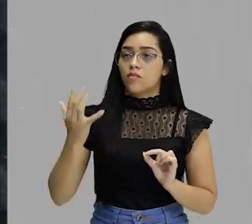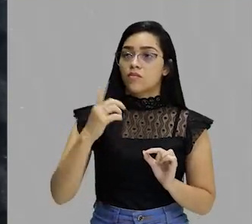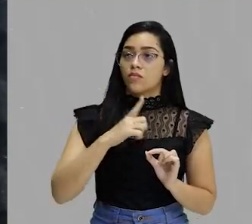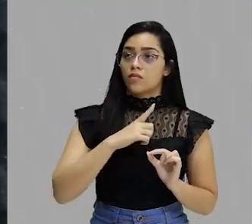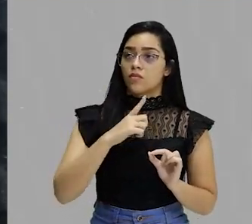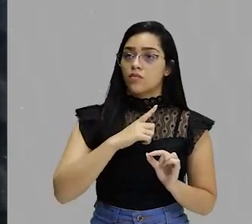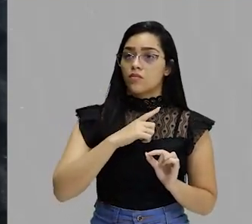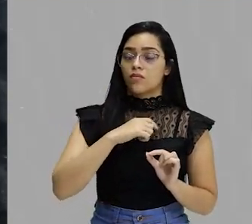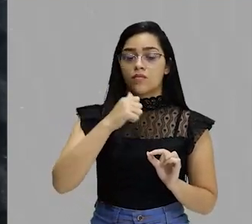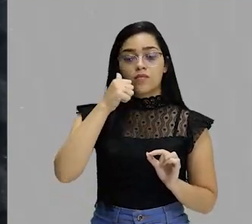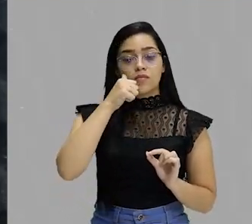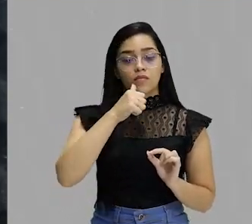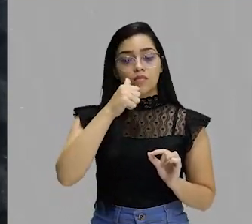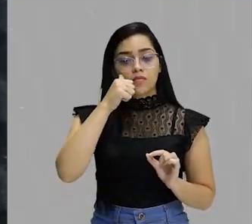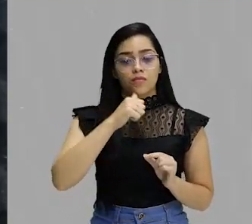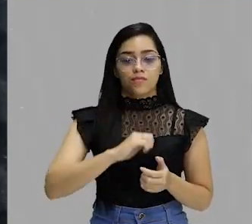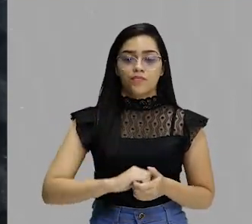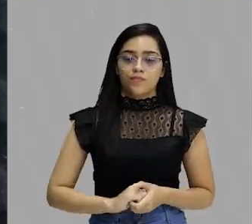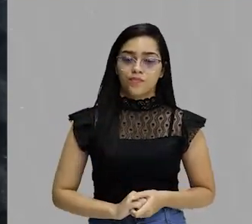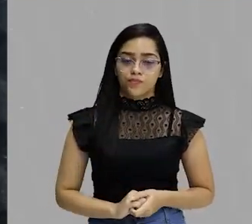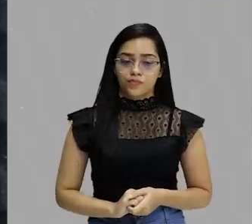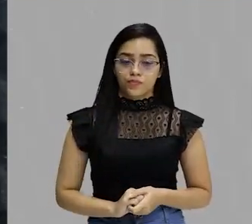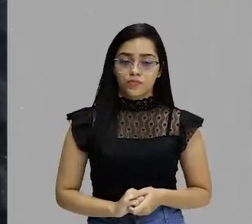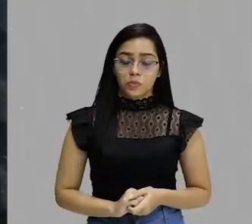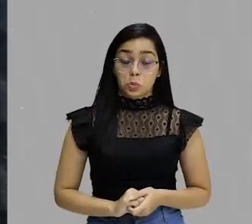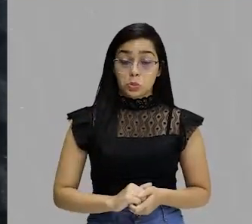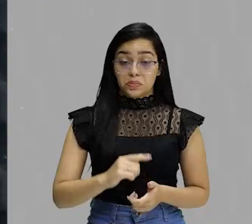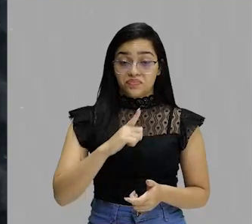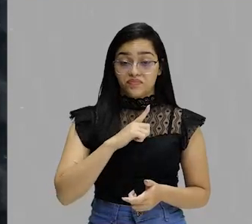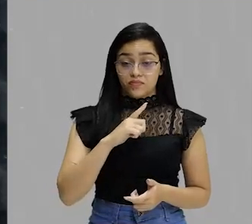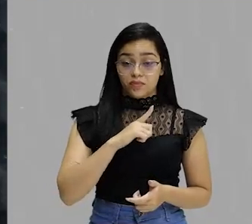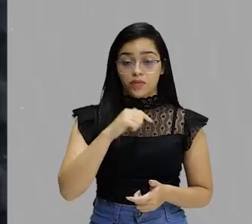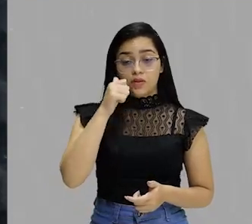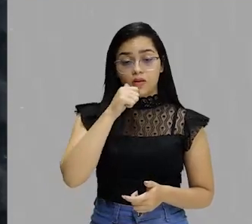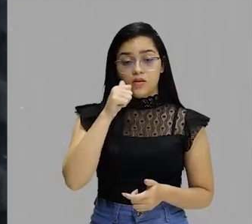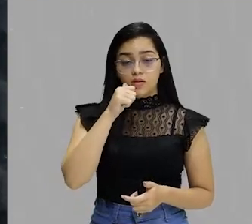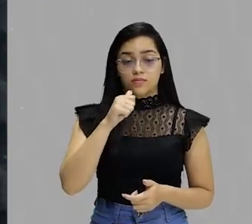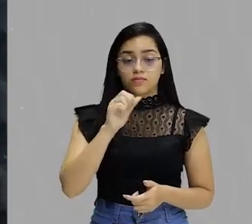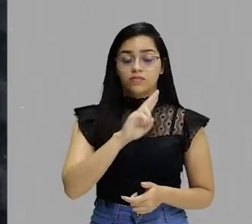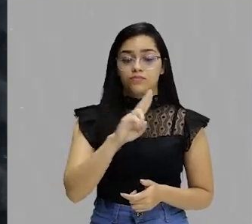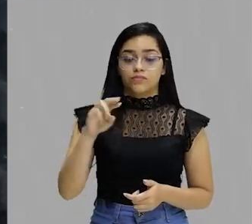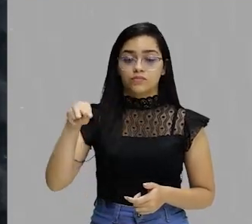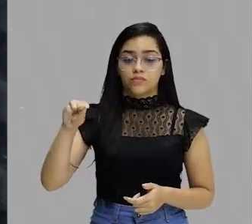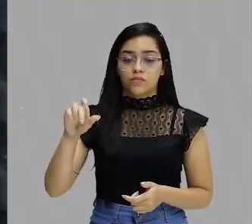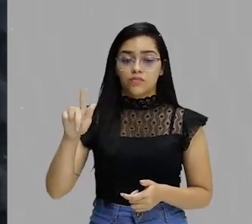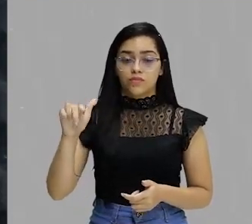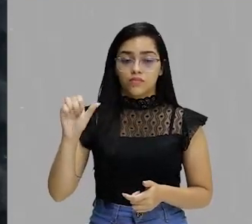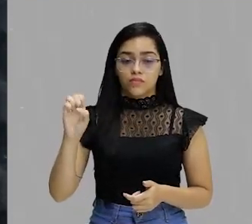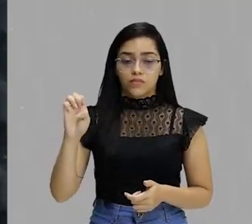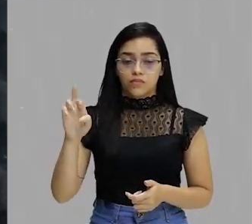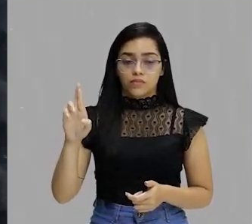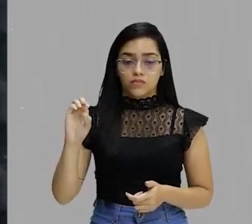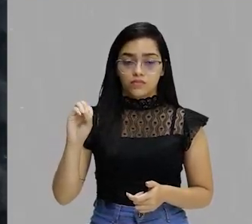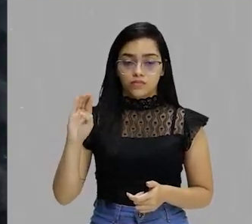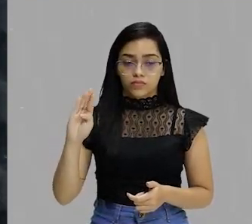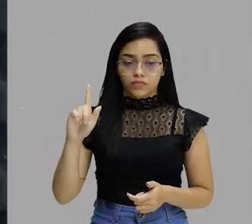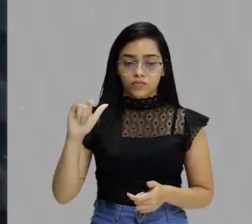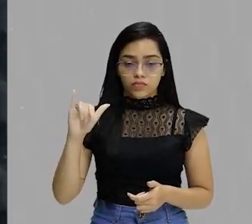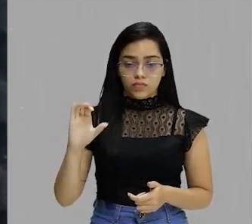órgão reprodutor feminino. O órgão reprodutor feminino, ele é chamado de